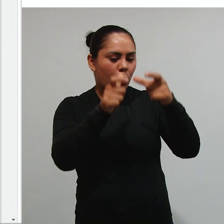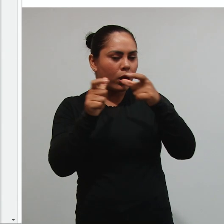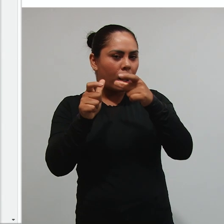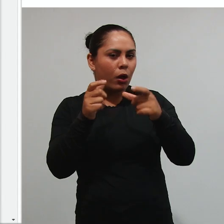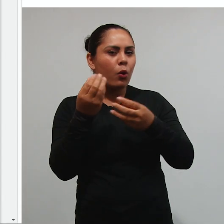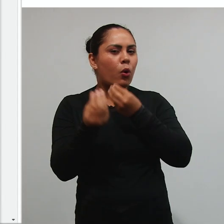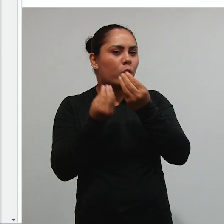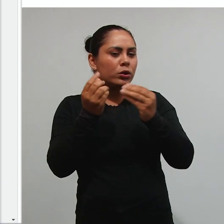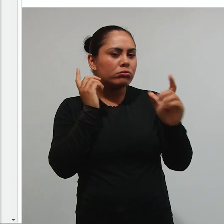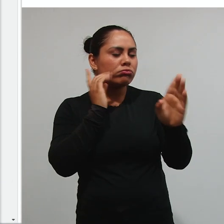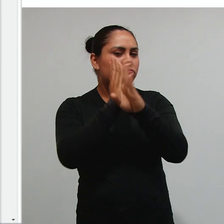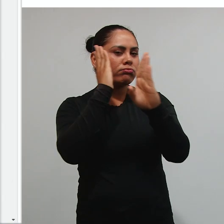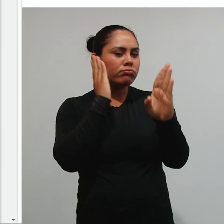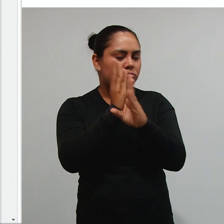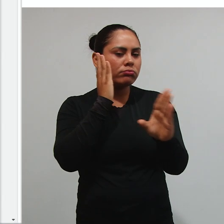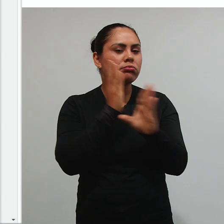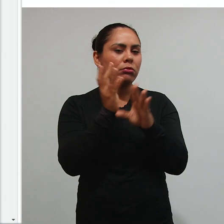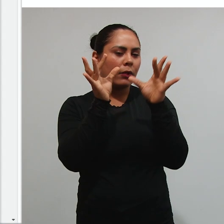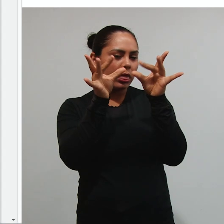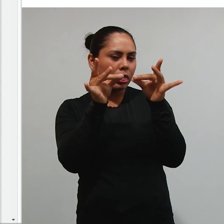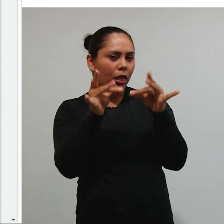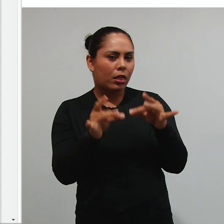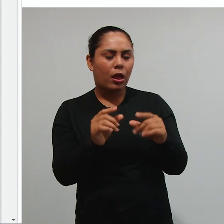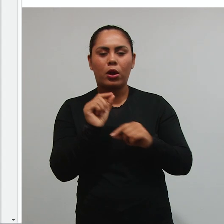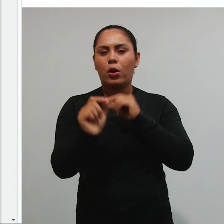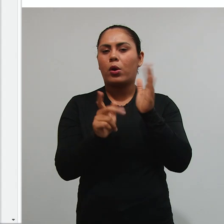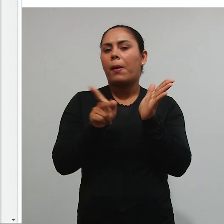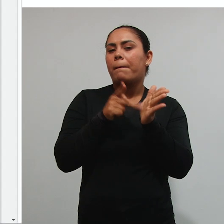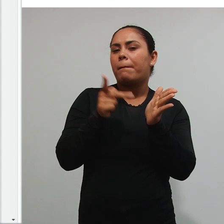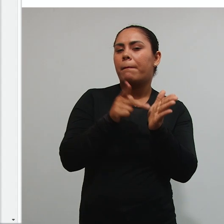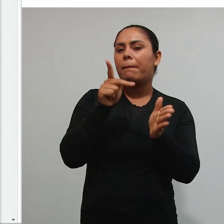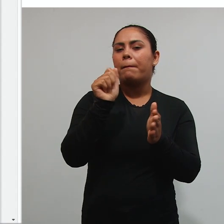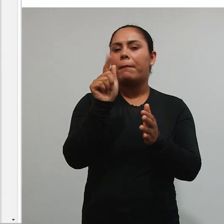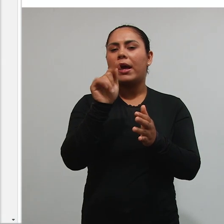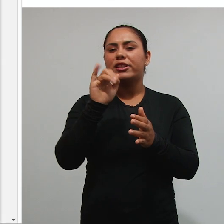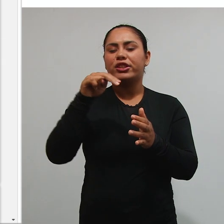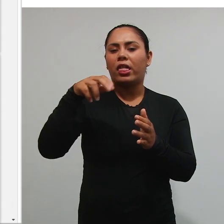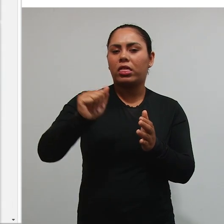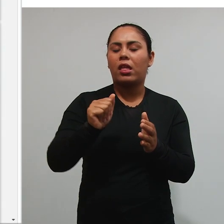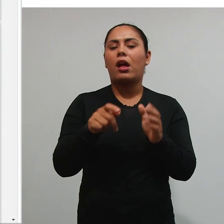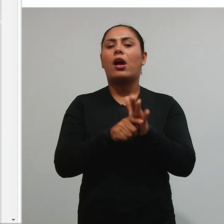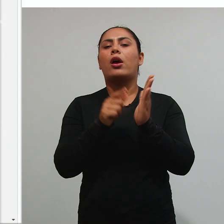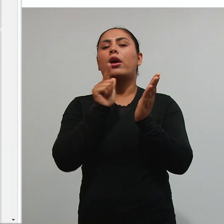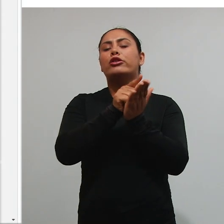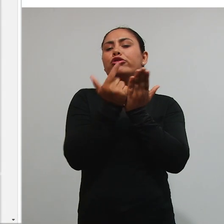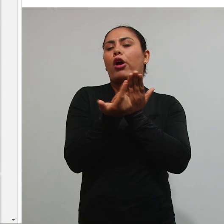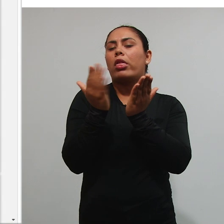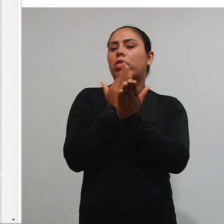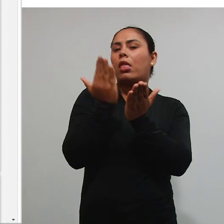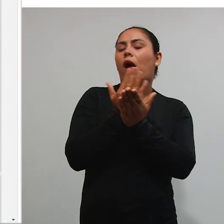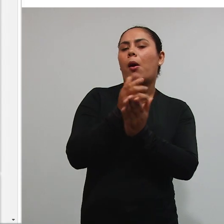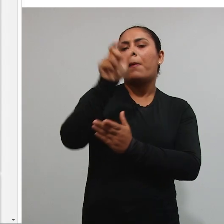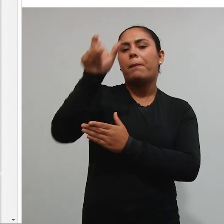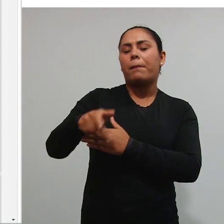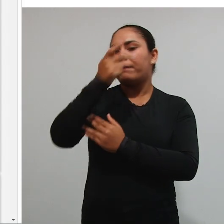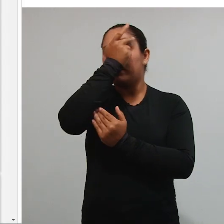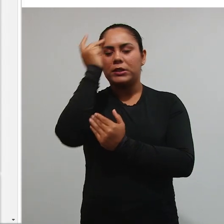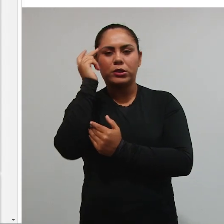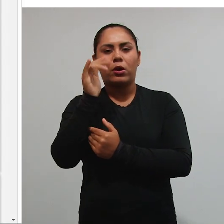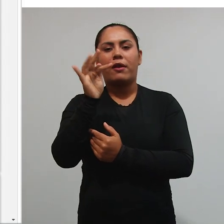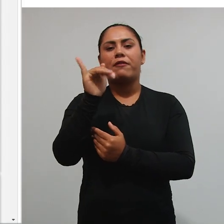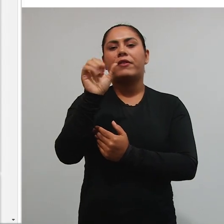localizar. Primeiro ela vai fazer uma definição, né? O que é página, o que é jornal, o que é pessoa física, o que é uma